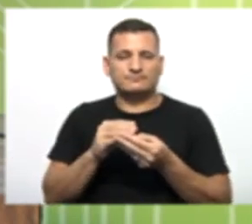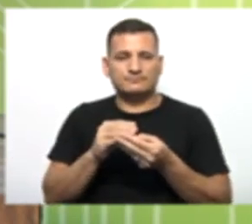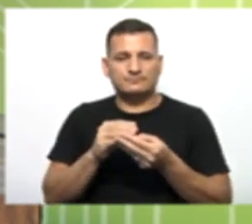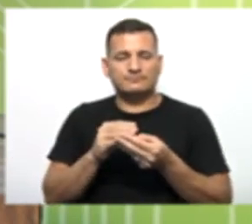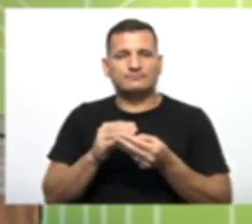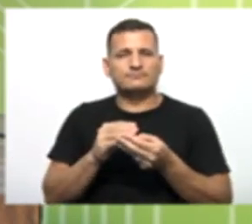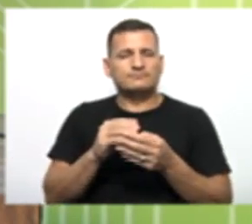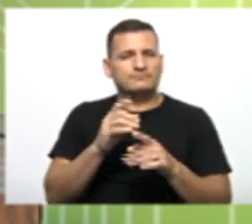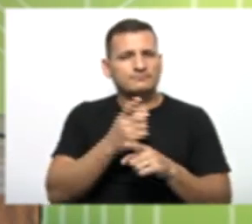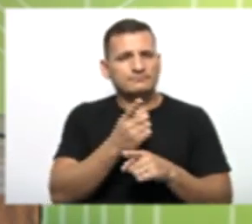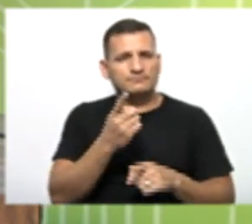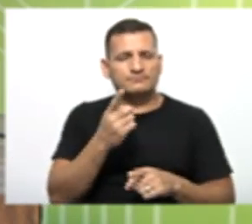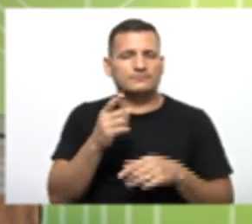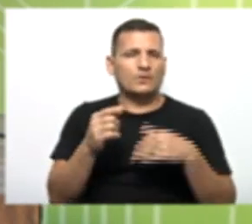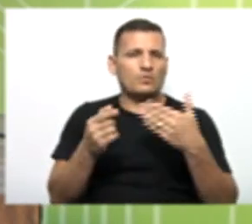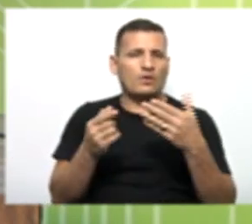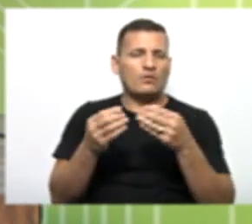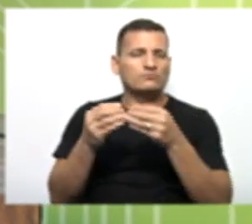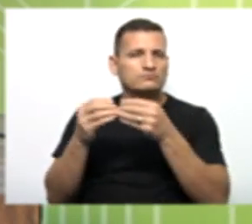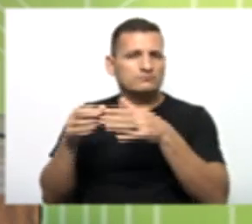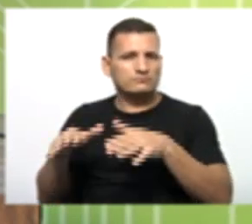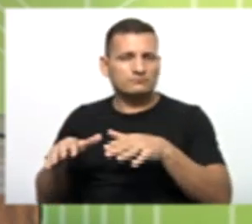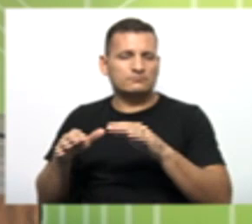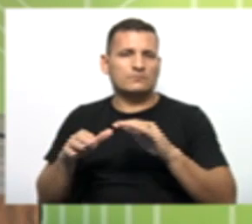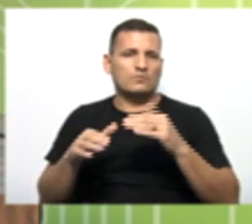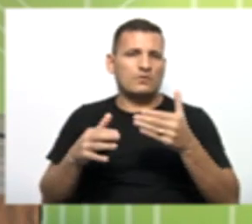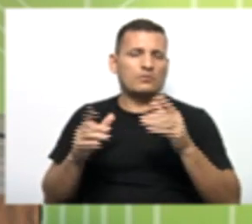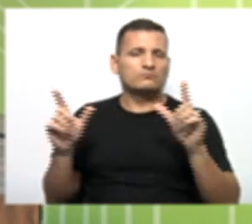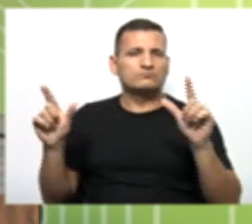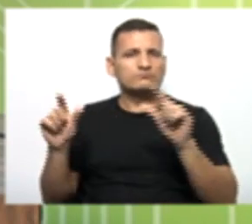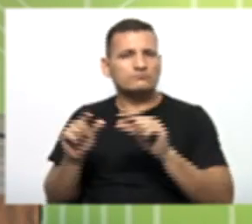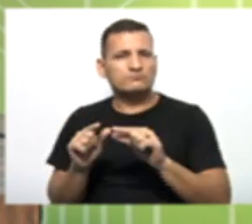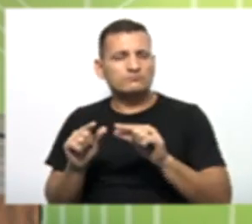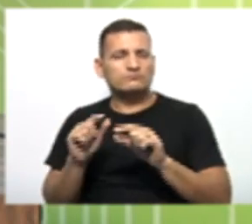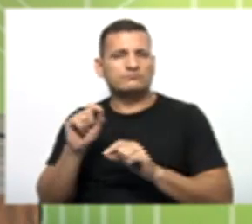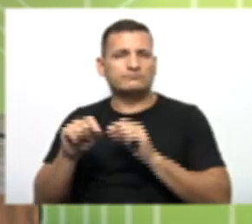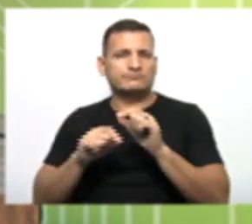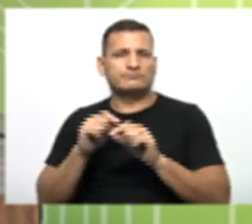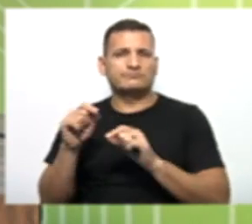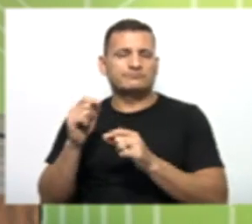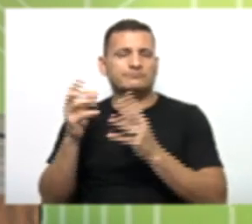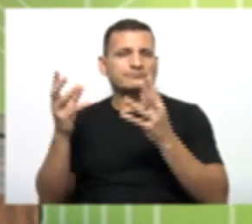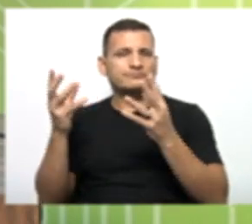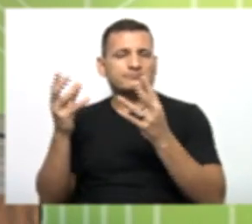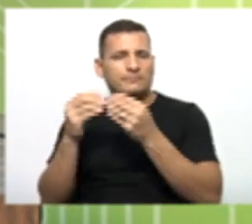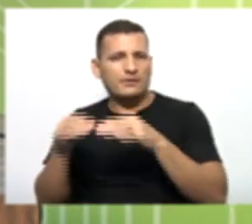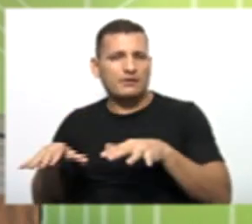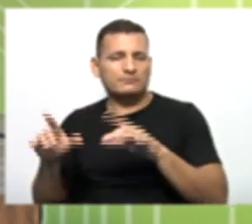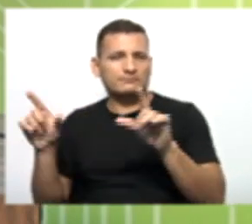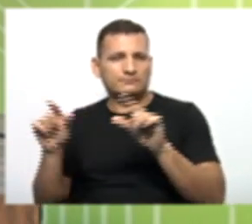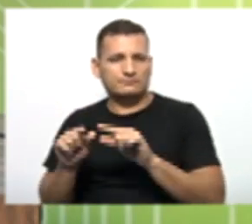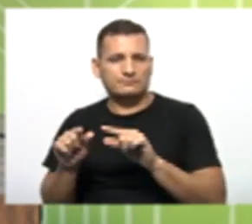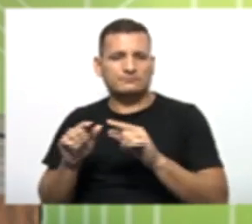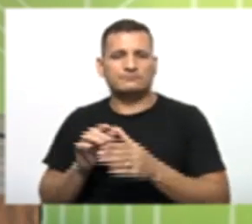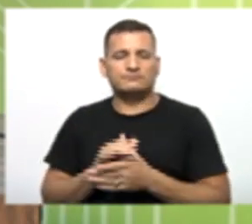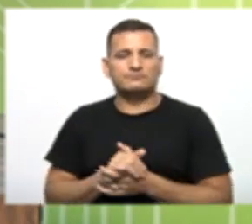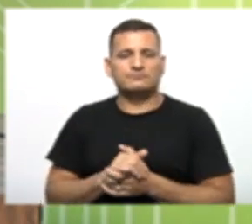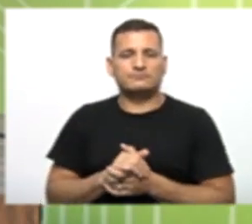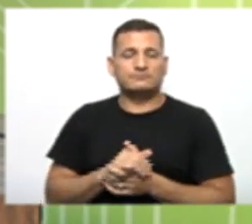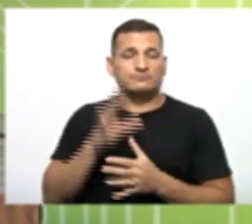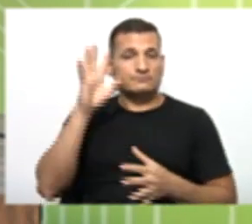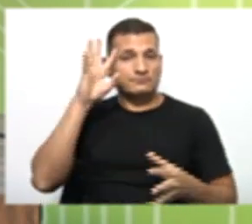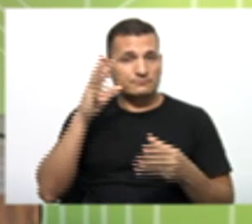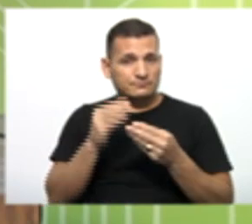os impactos causados, quais são as medidas mitigadoras, medidas que vão reduzir esse impacto e concluindo se